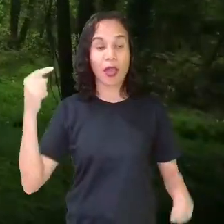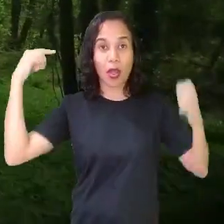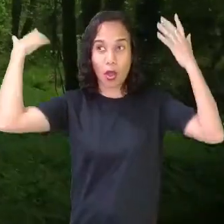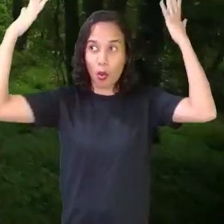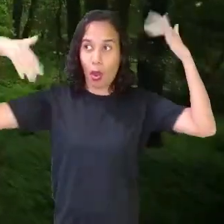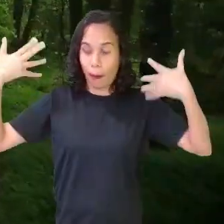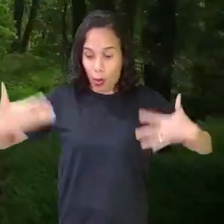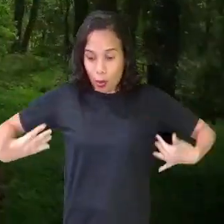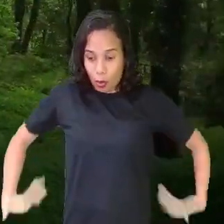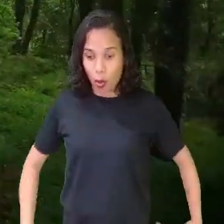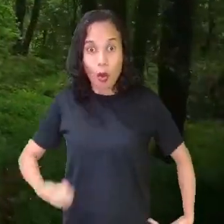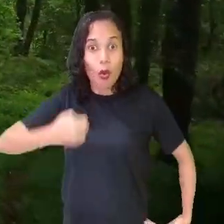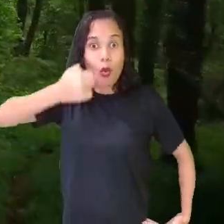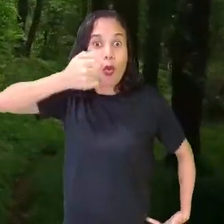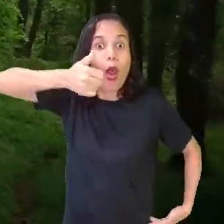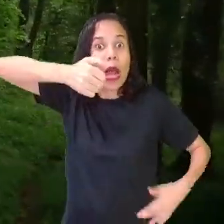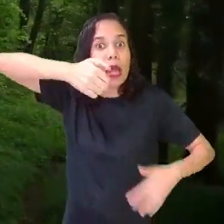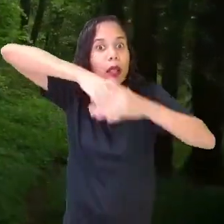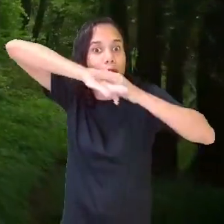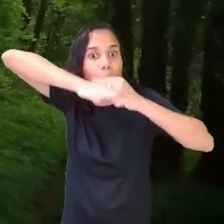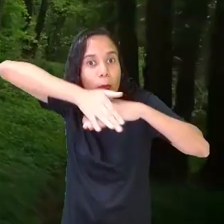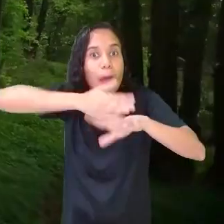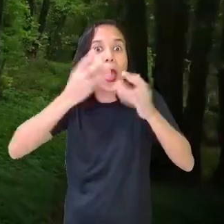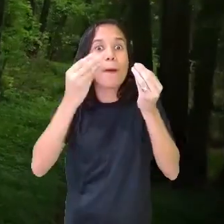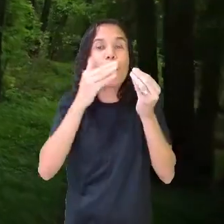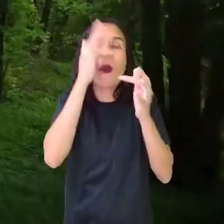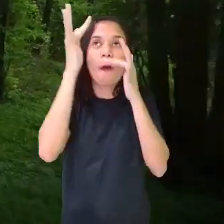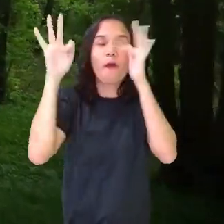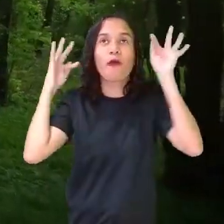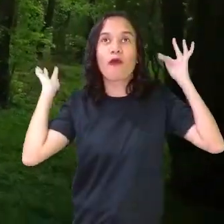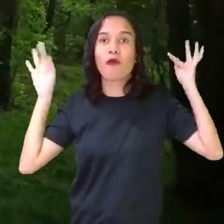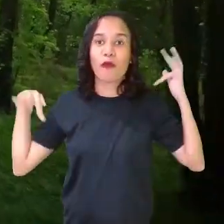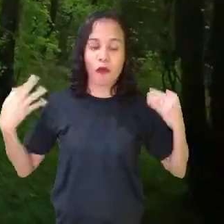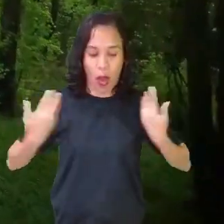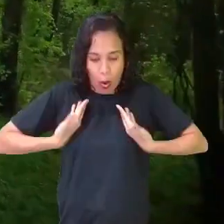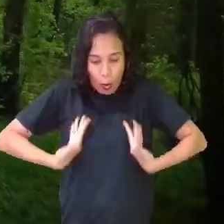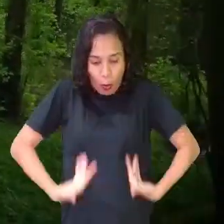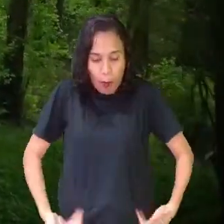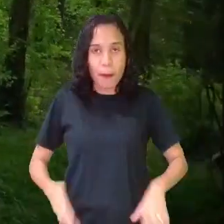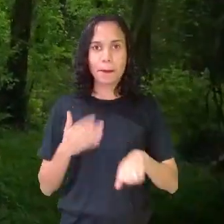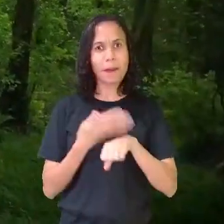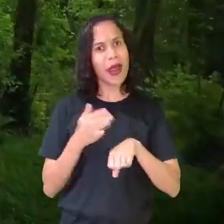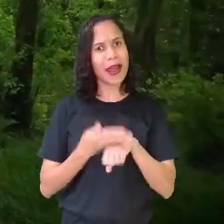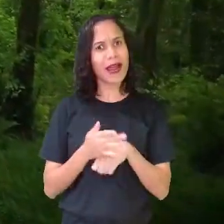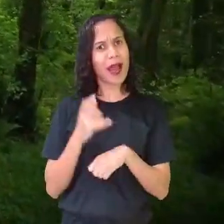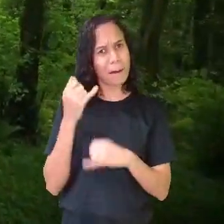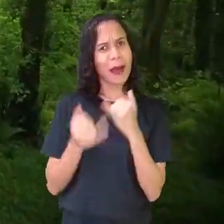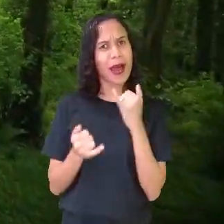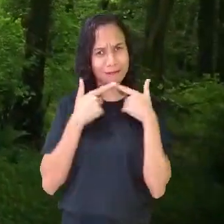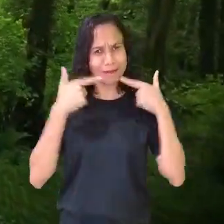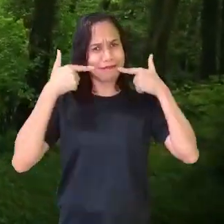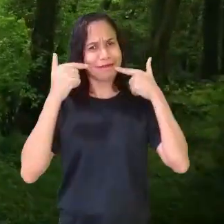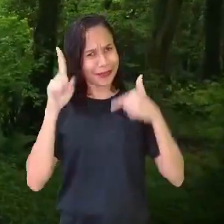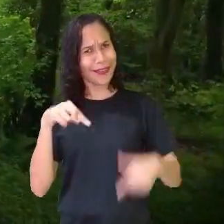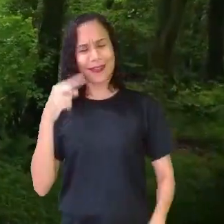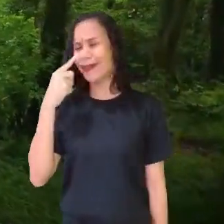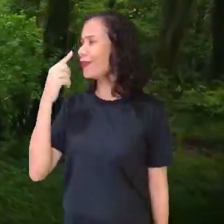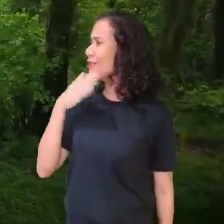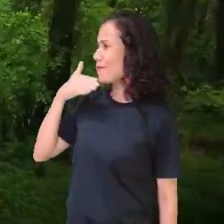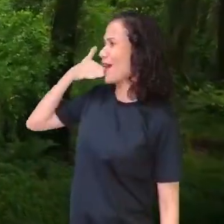que eu falei, ó? Quase no chão, cheio de flores, uma roupa branca. Tá até simpática essa comadre Fulozinha,